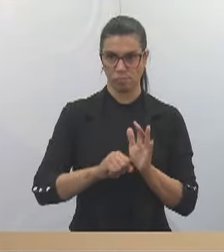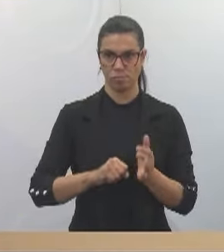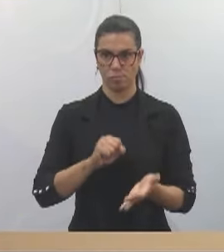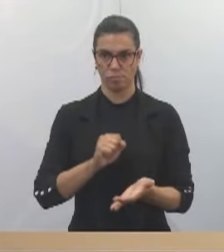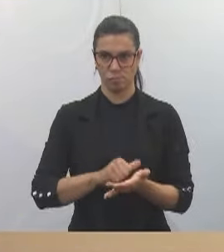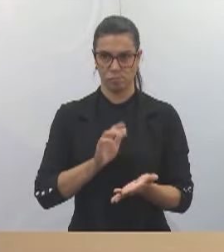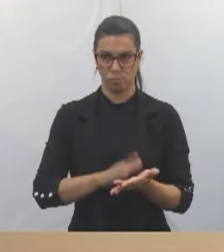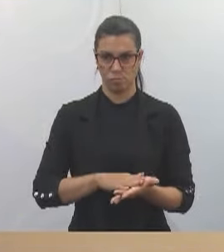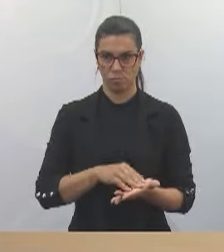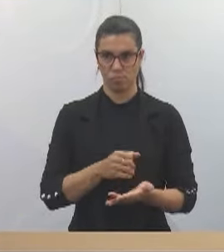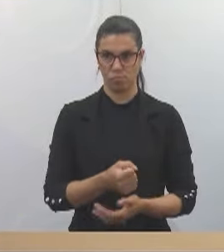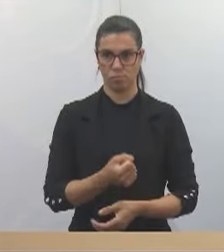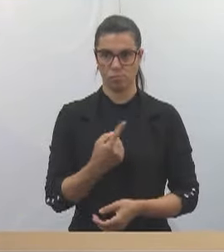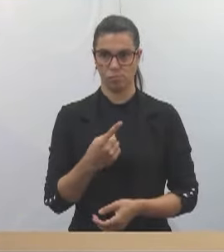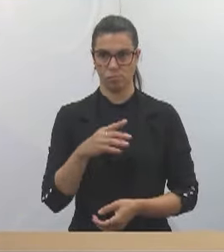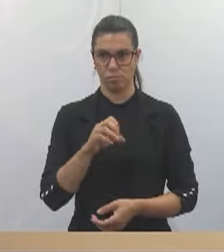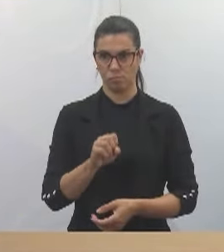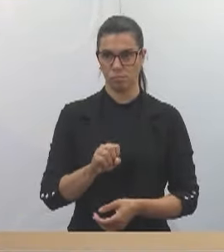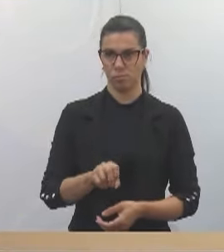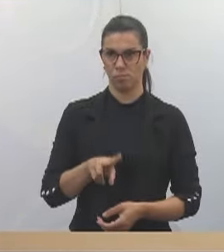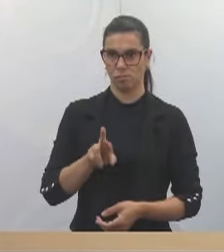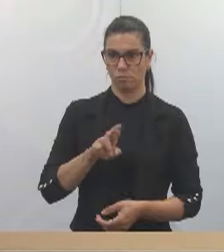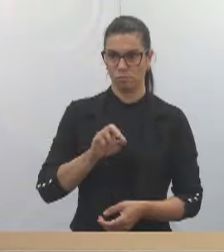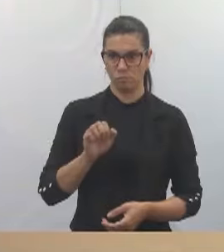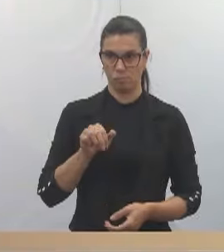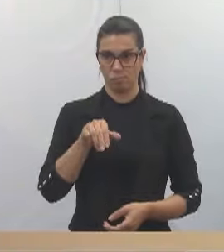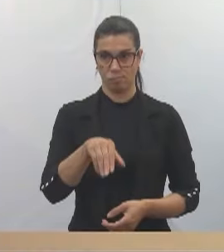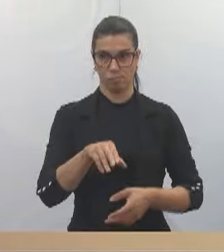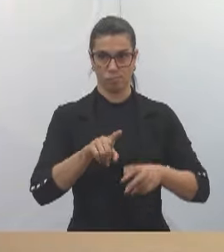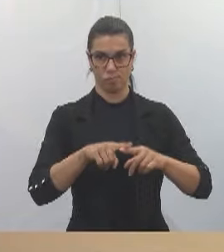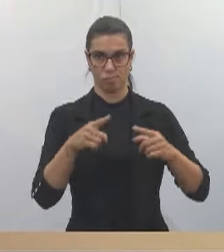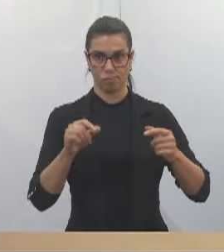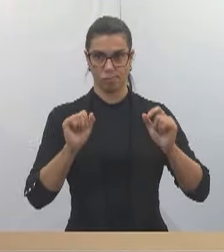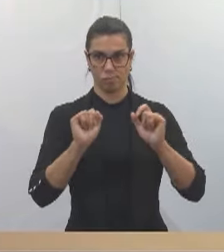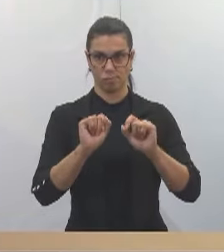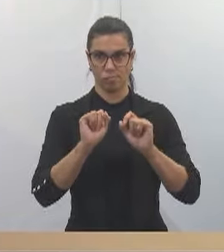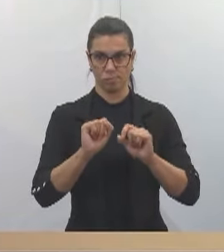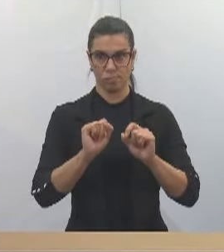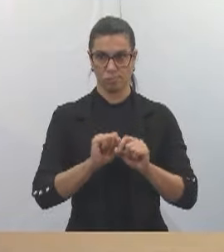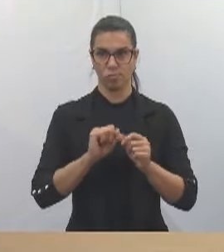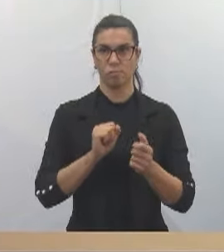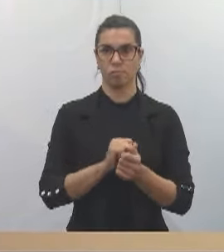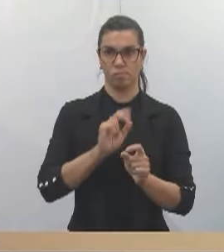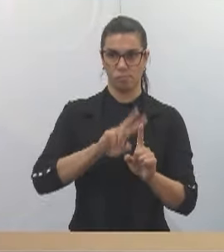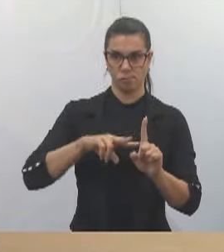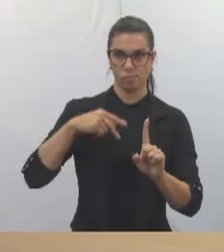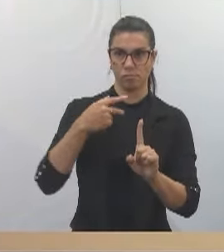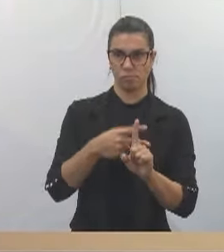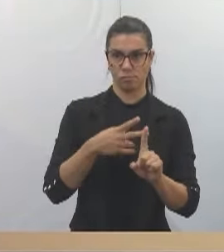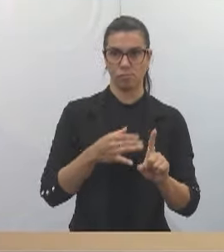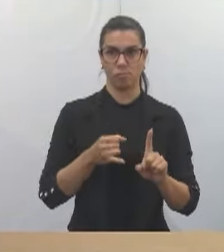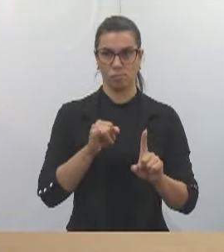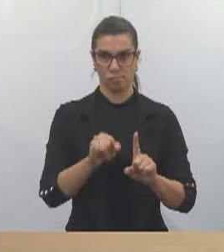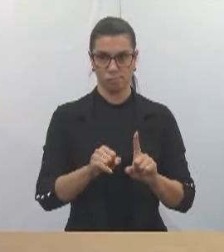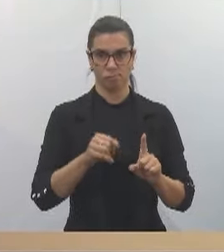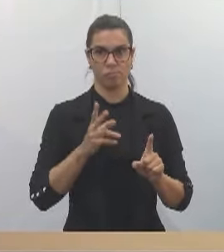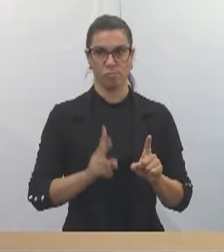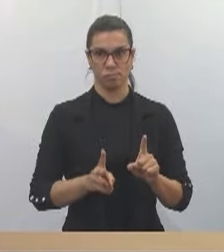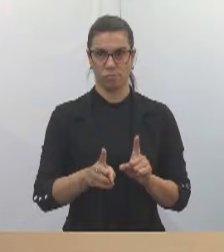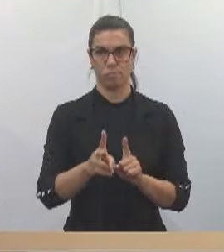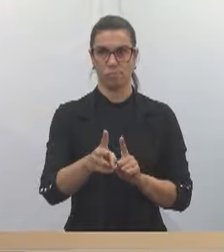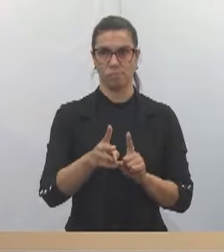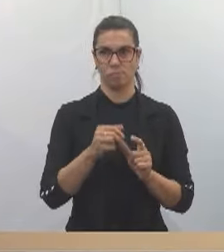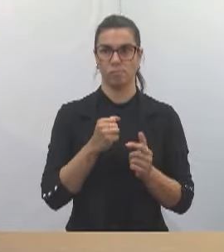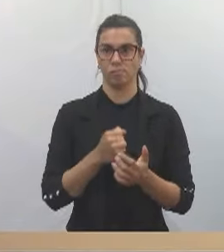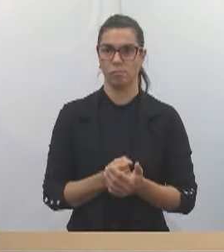de 10 VRM, podendo ser dobrada em caso de reincidência ou outras